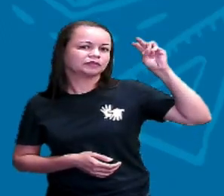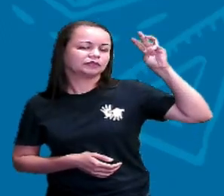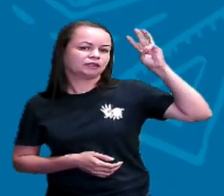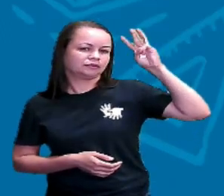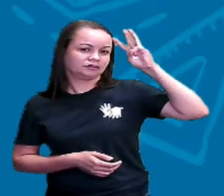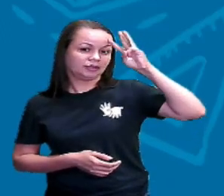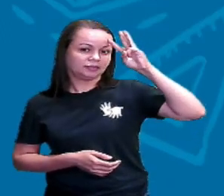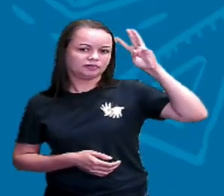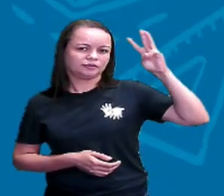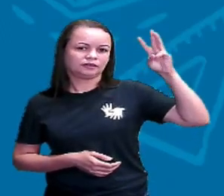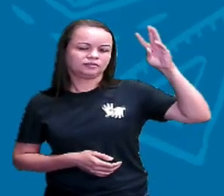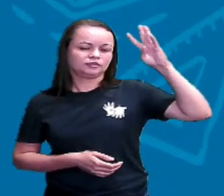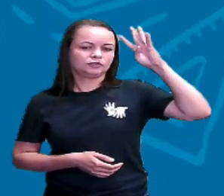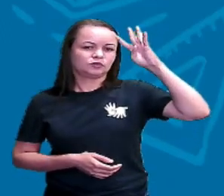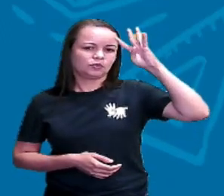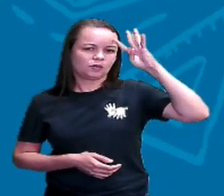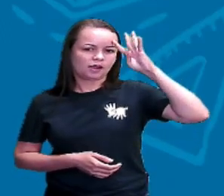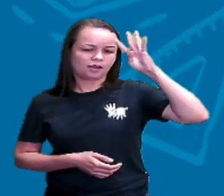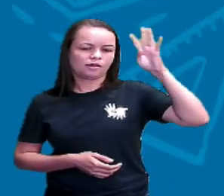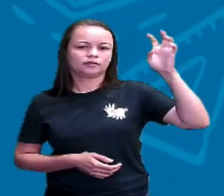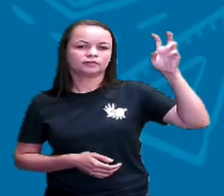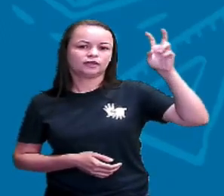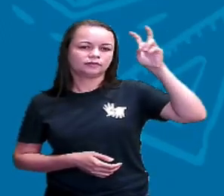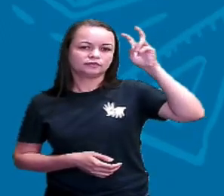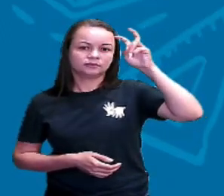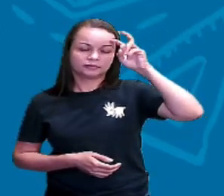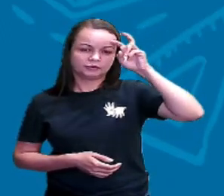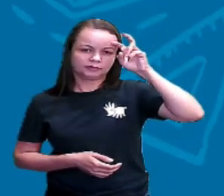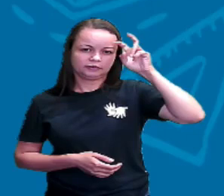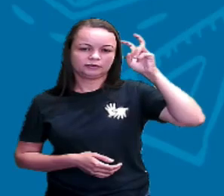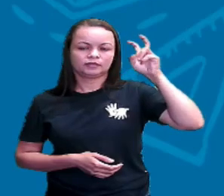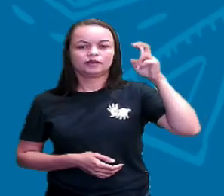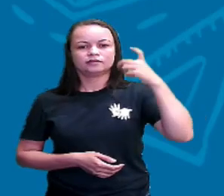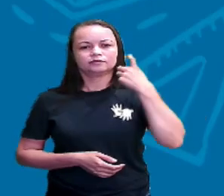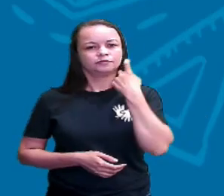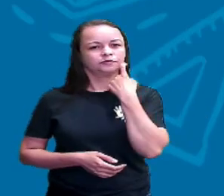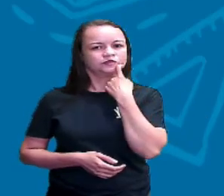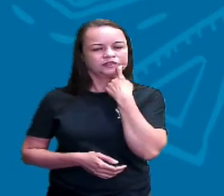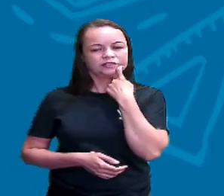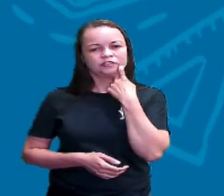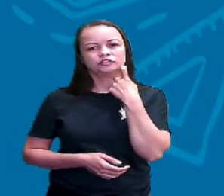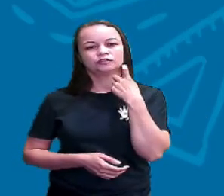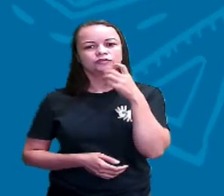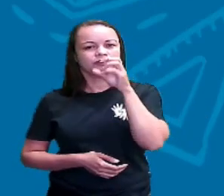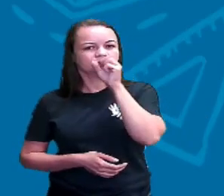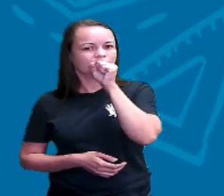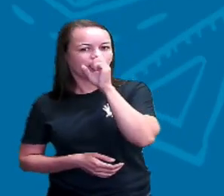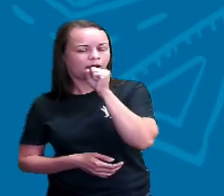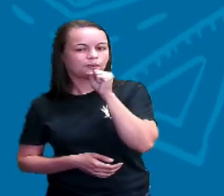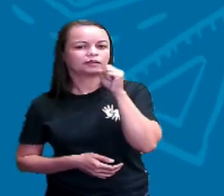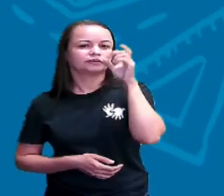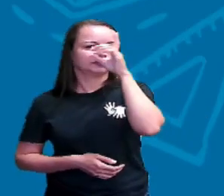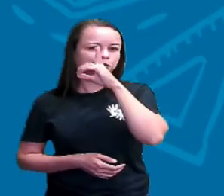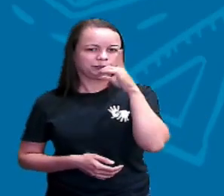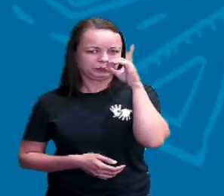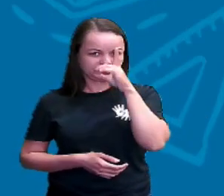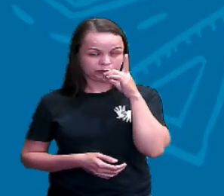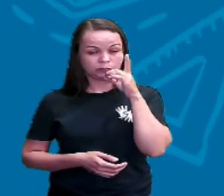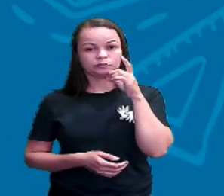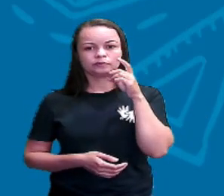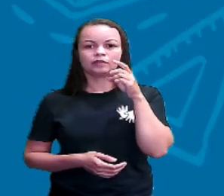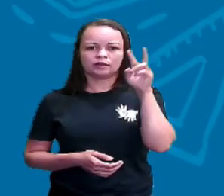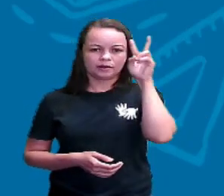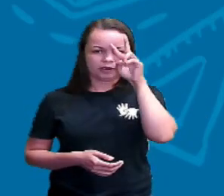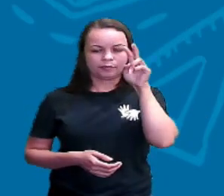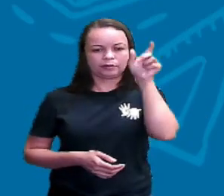martes, miércoles, jueves, viernes, sábado e domingo, tá